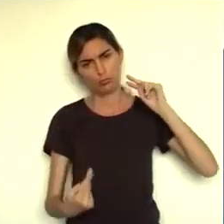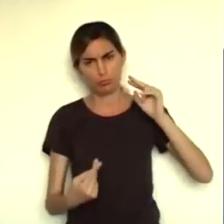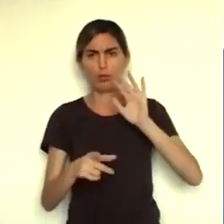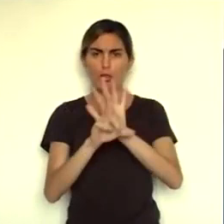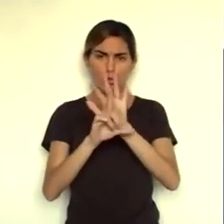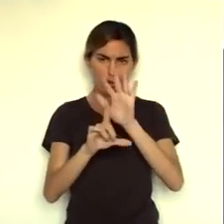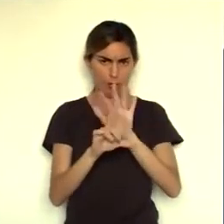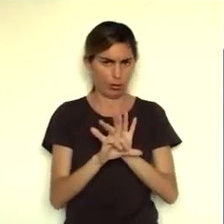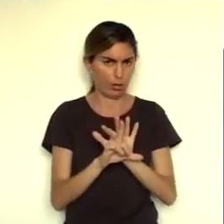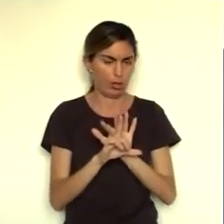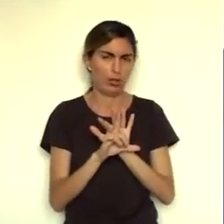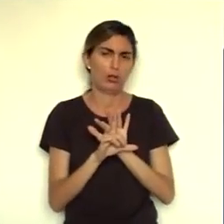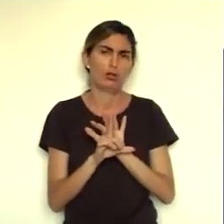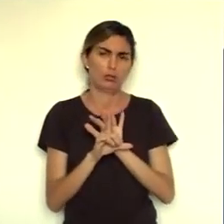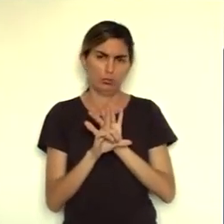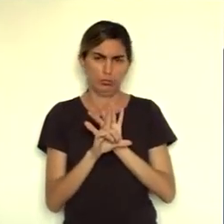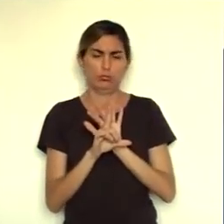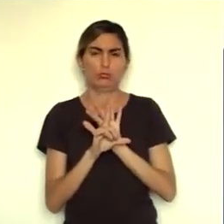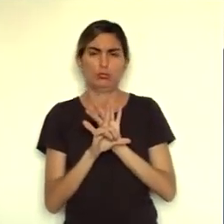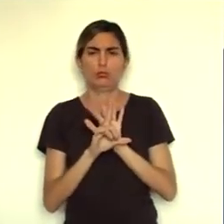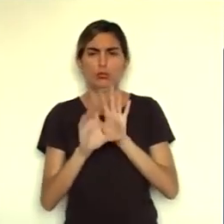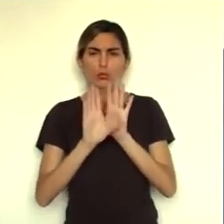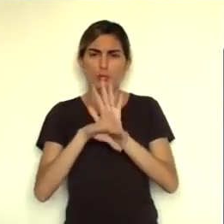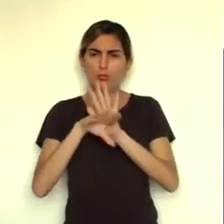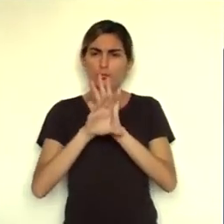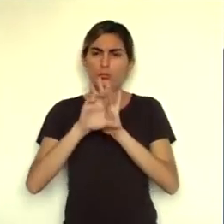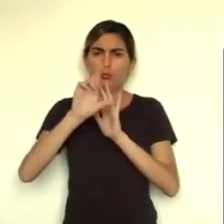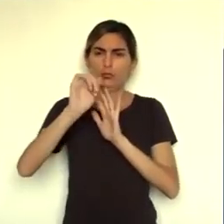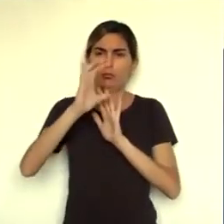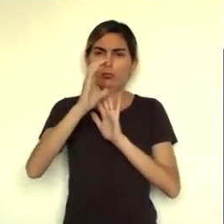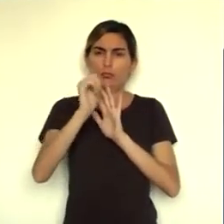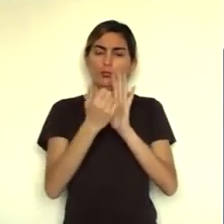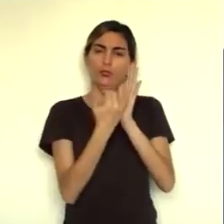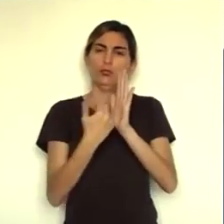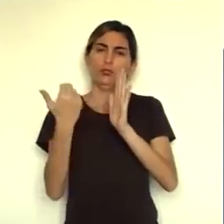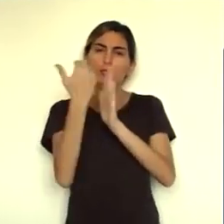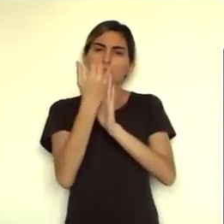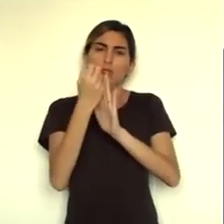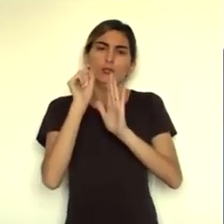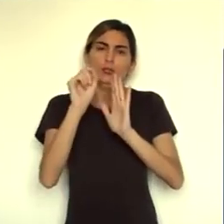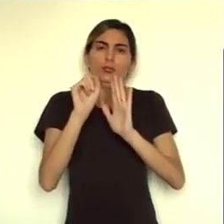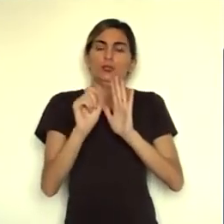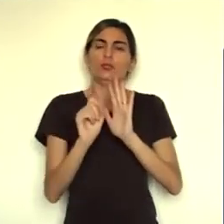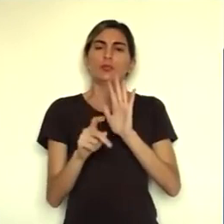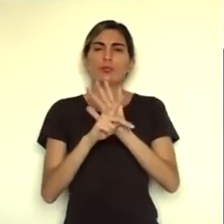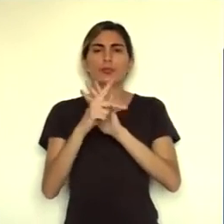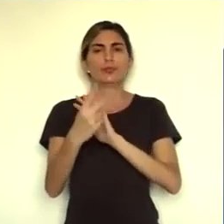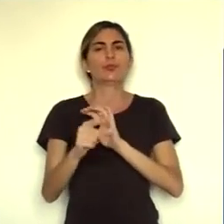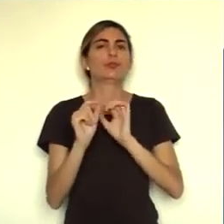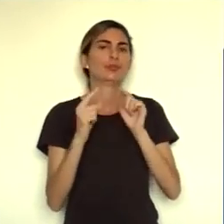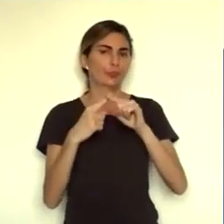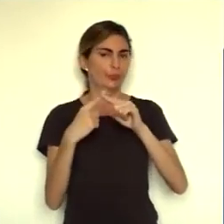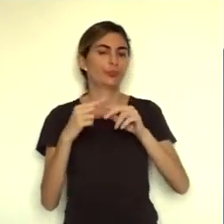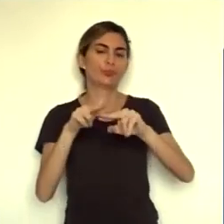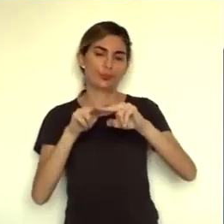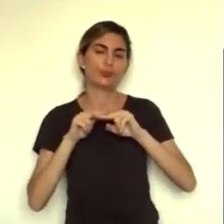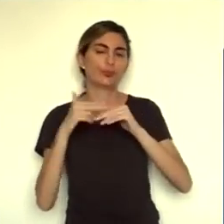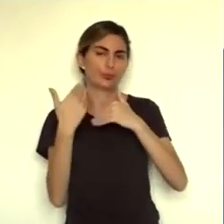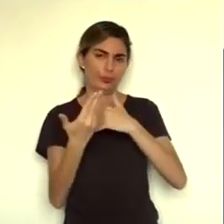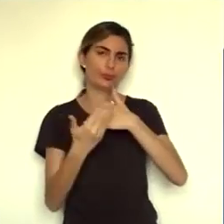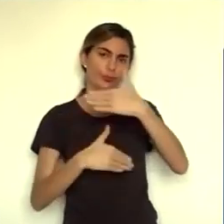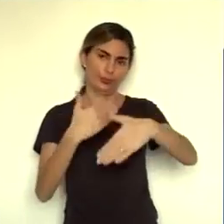em termos de legislação, o conceito de raça é muito mais apropriado por conta